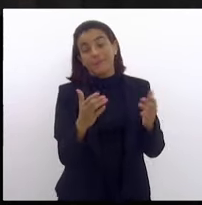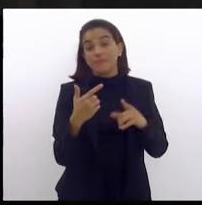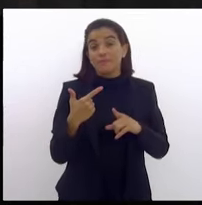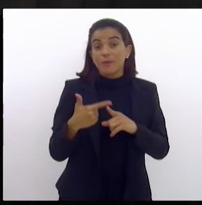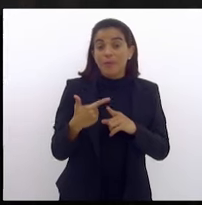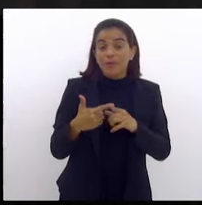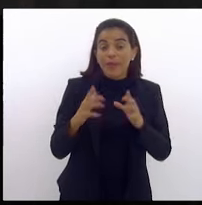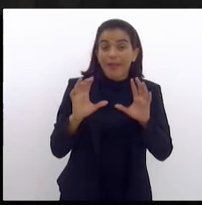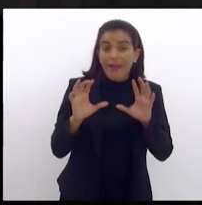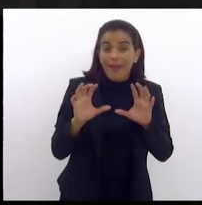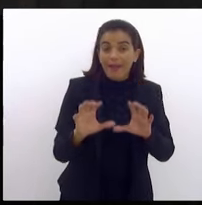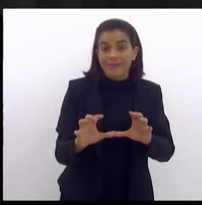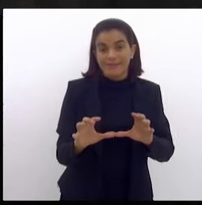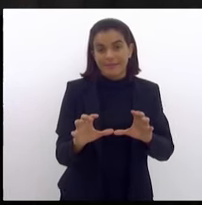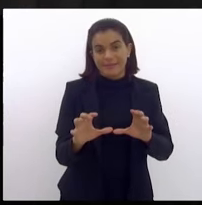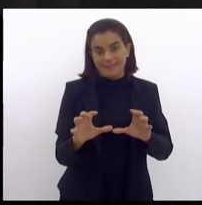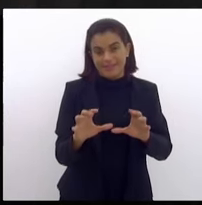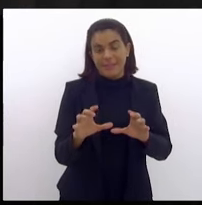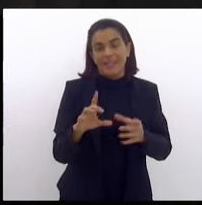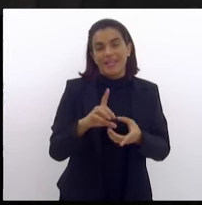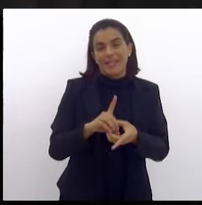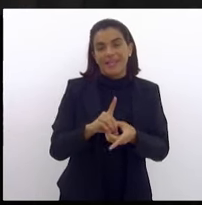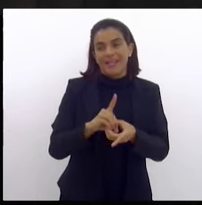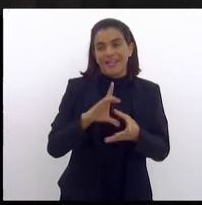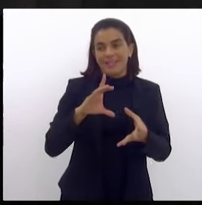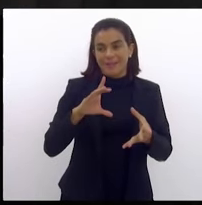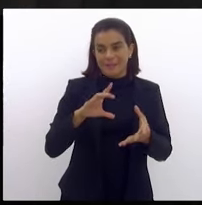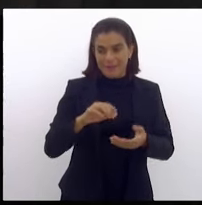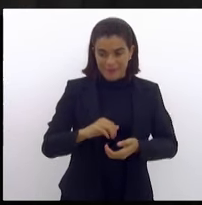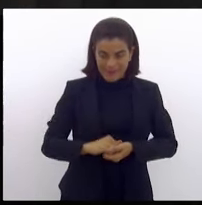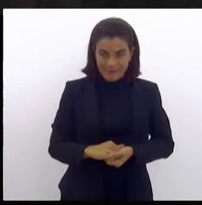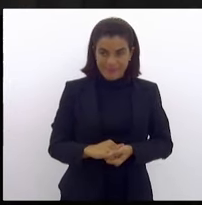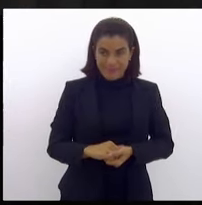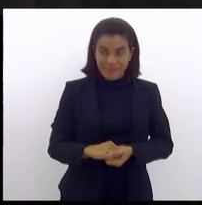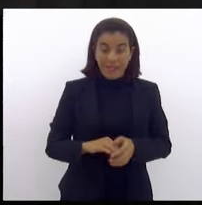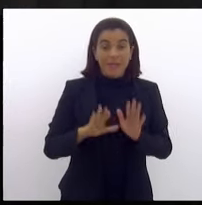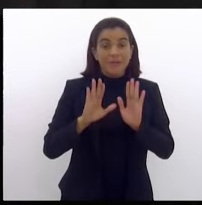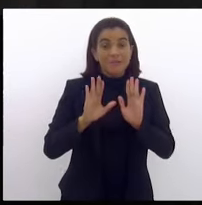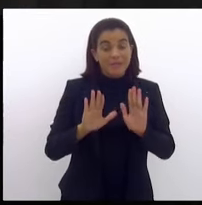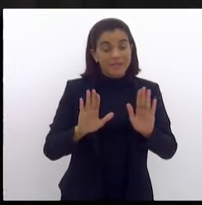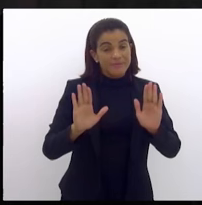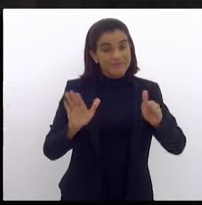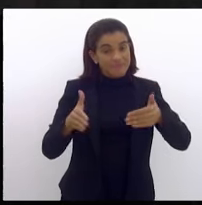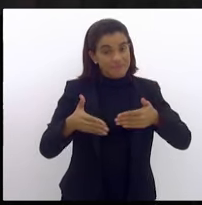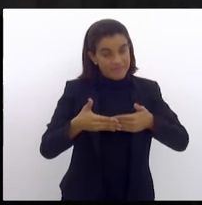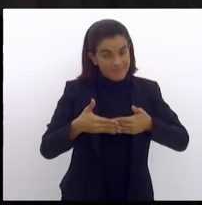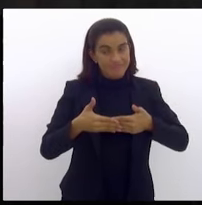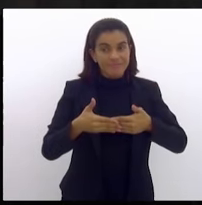é assim a democracia. Mas, para terminar,